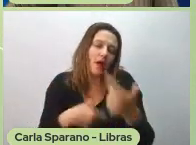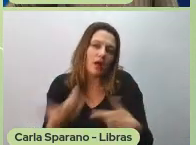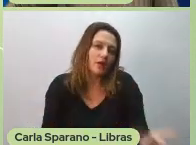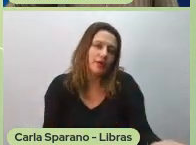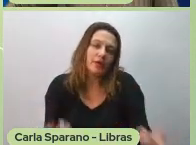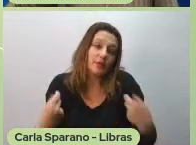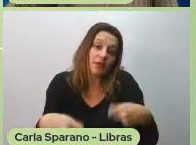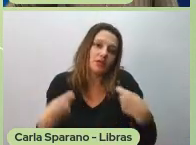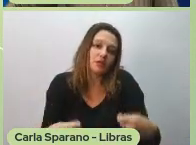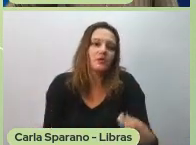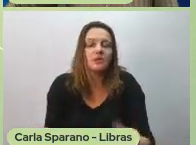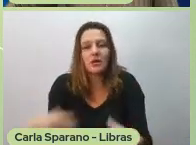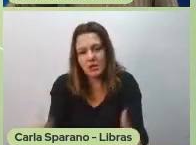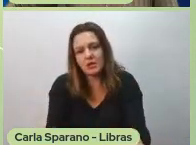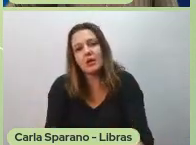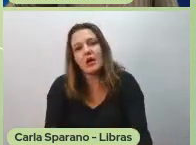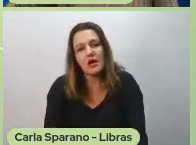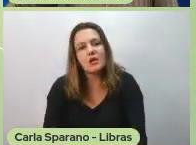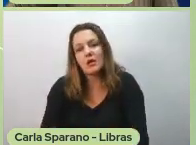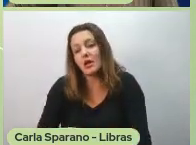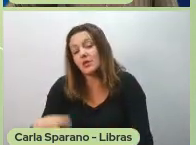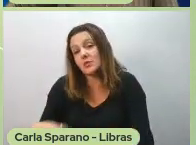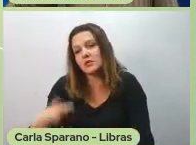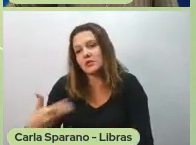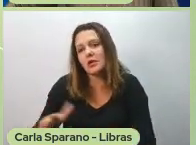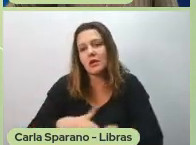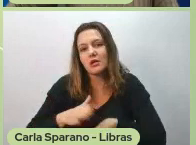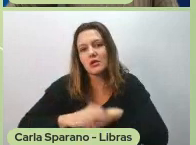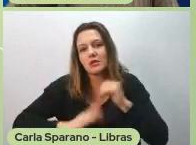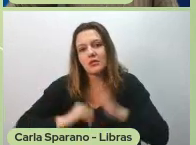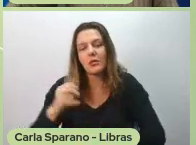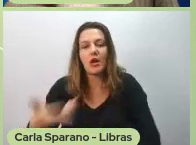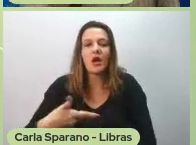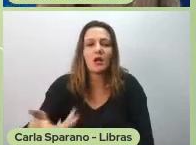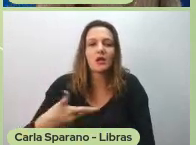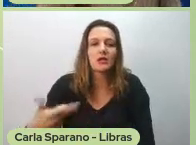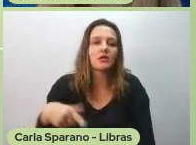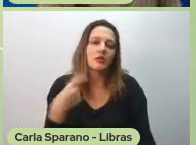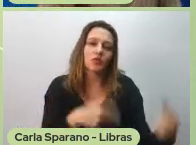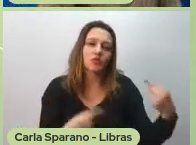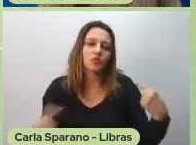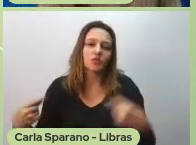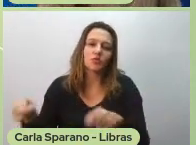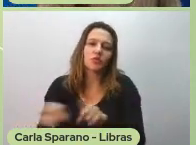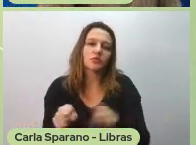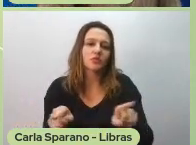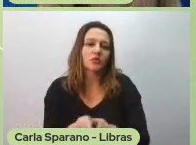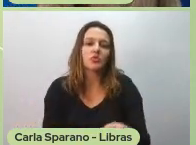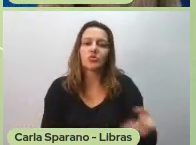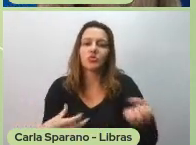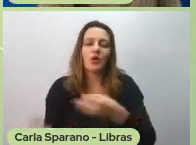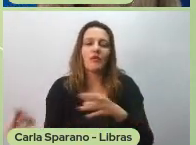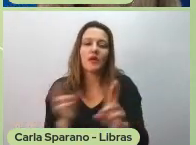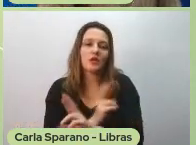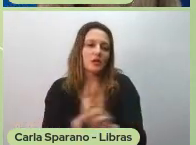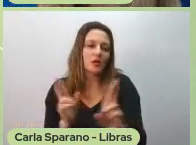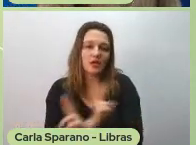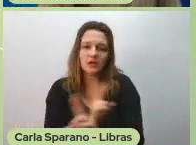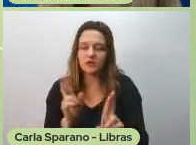e pegar carona e ser mais rápido, porque o que a gente está discutindo muito também é que essas novas gerações